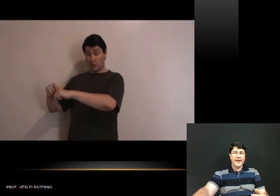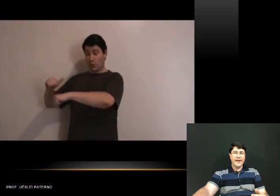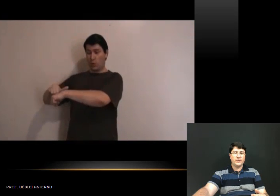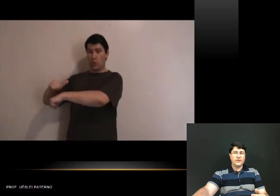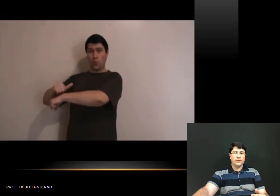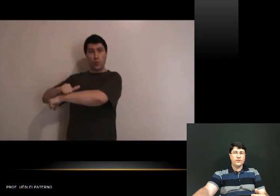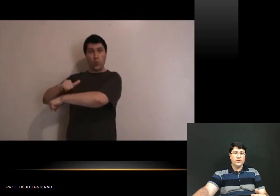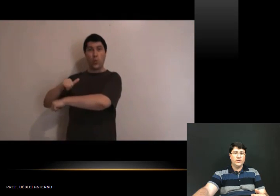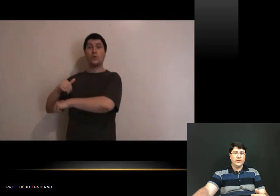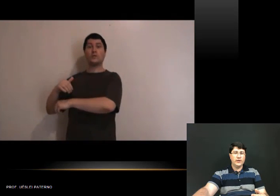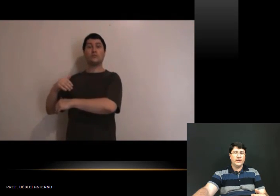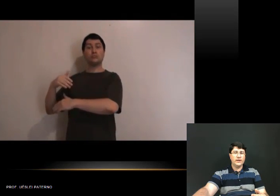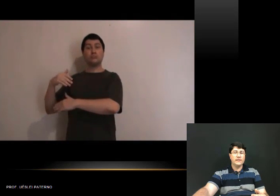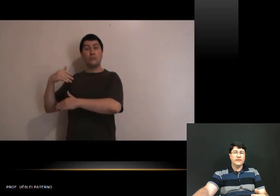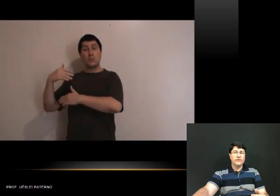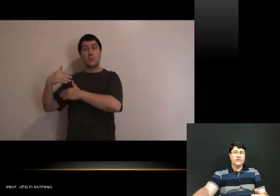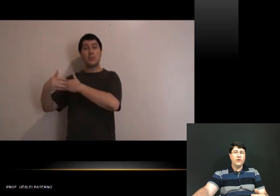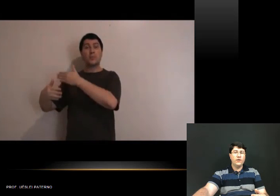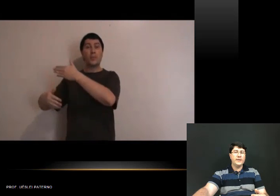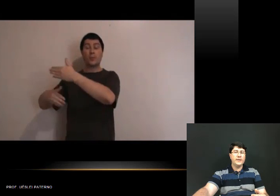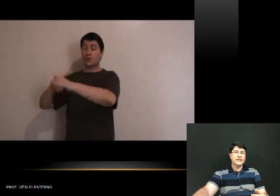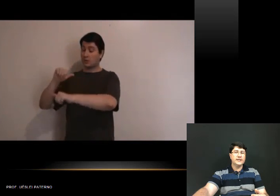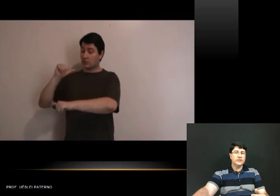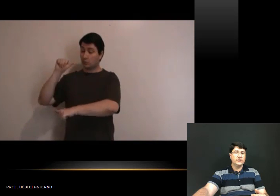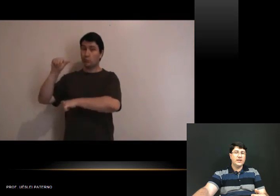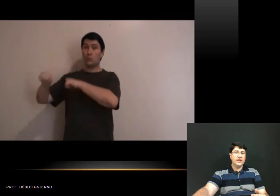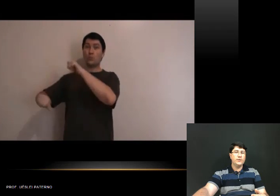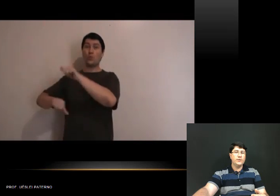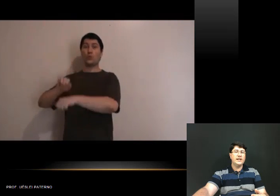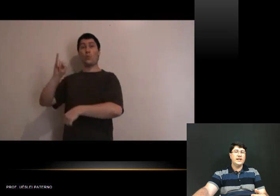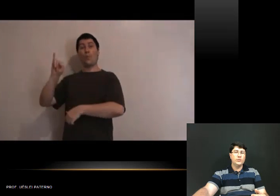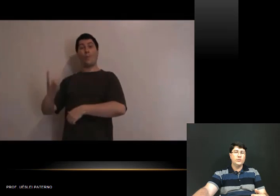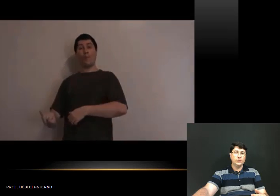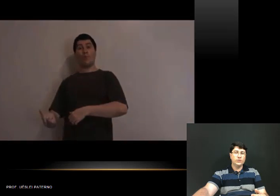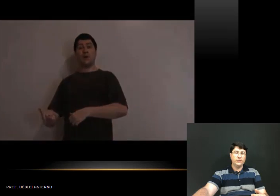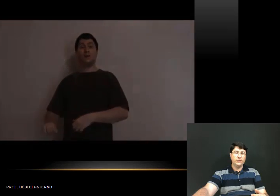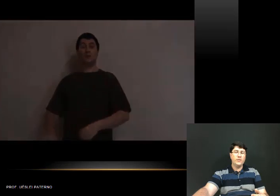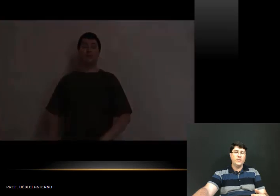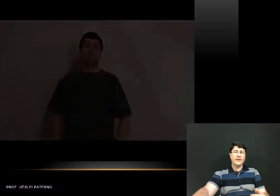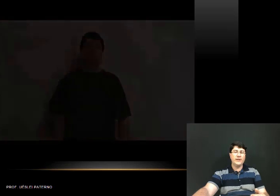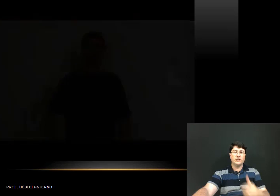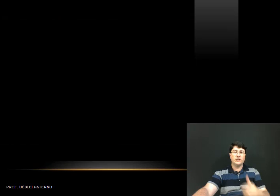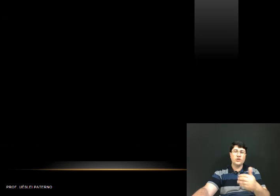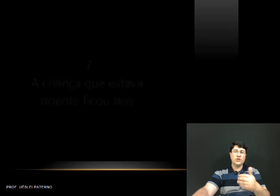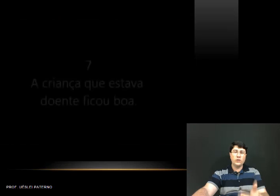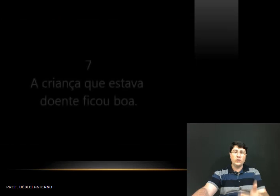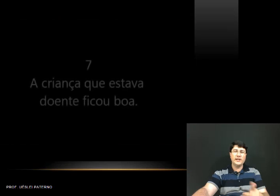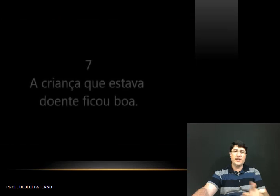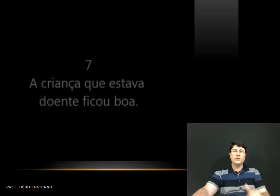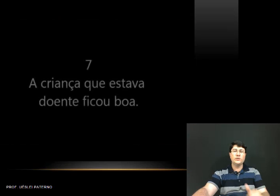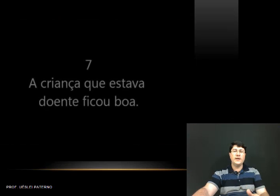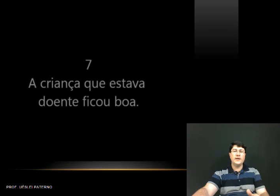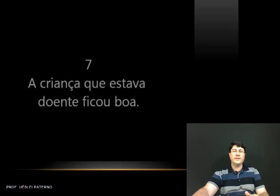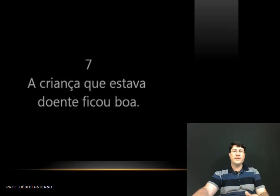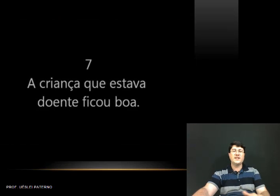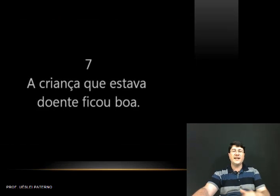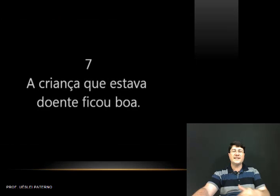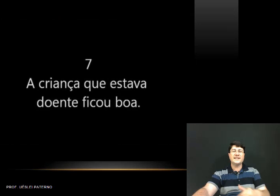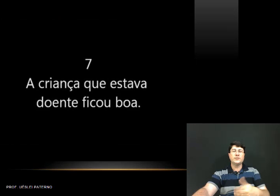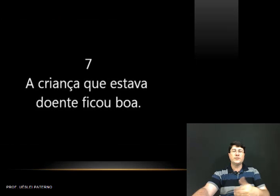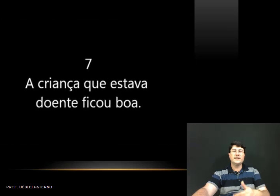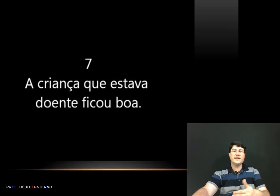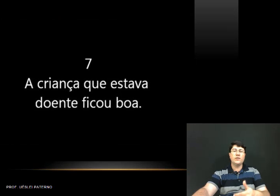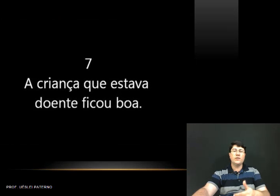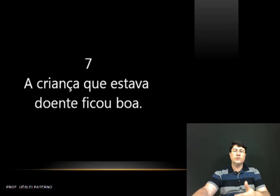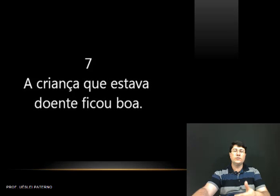Então, o médico era gordo, olha aqui, ó. Foi passando o tempo e ele mudou, ficou magro. Então, a gente coloca o tempo no meio para indicar